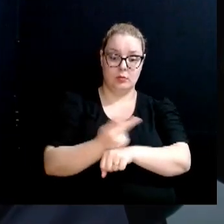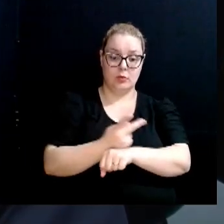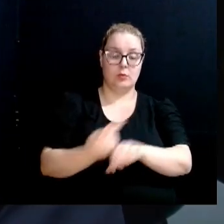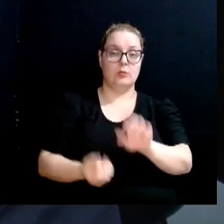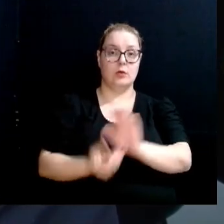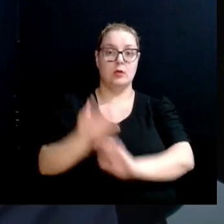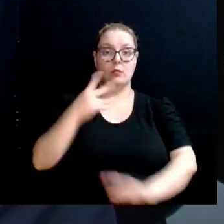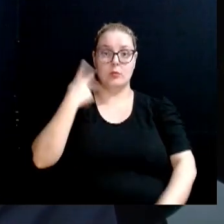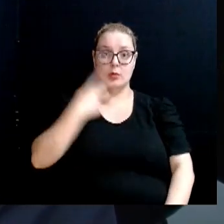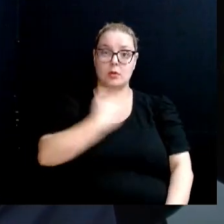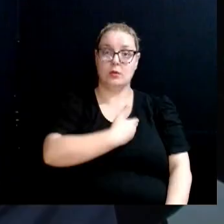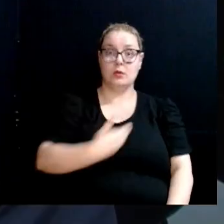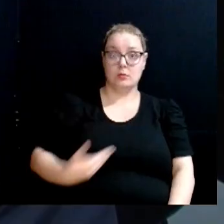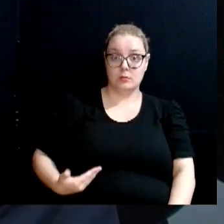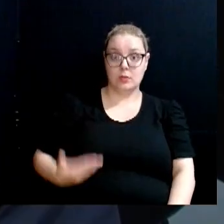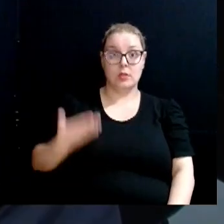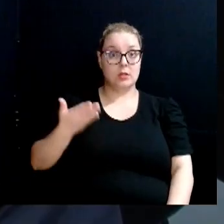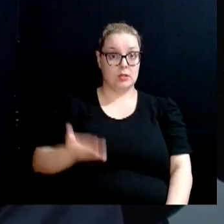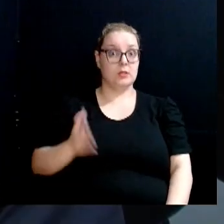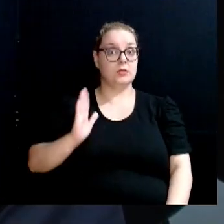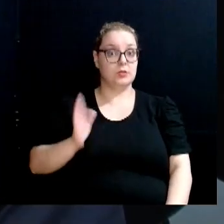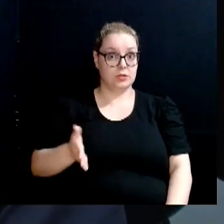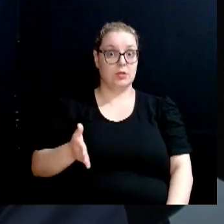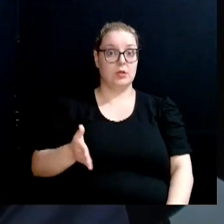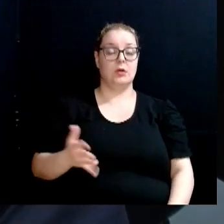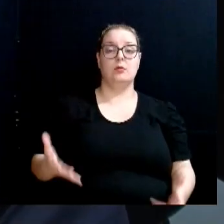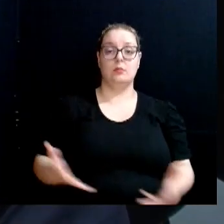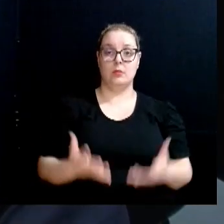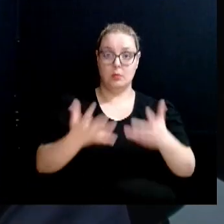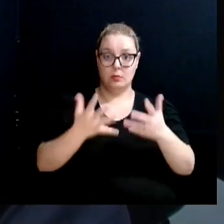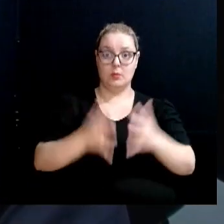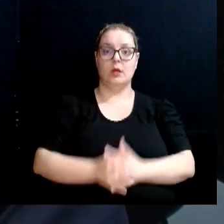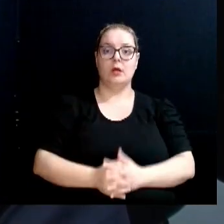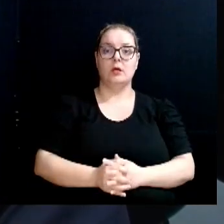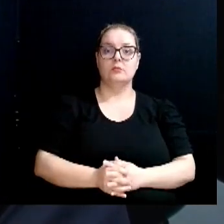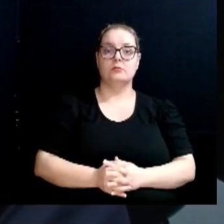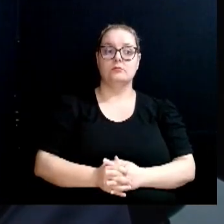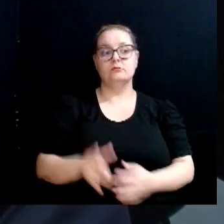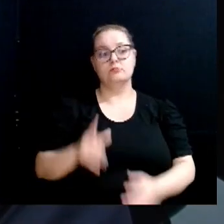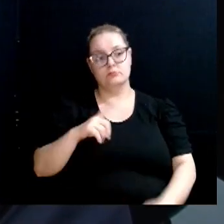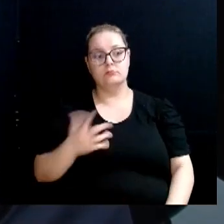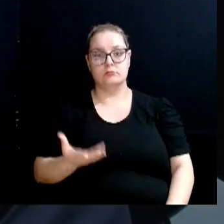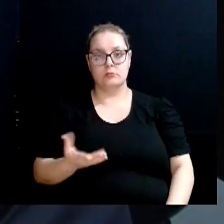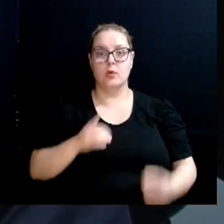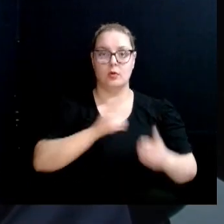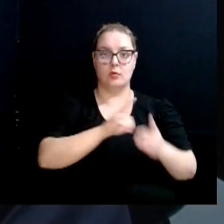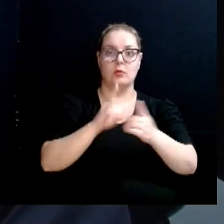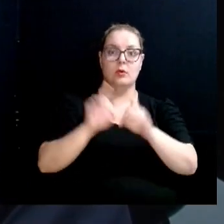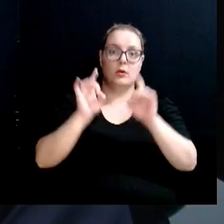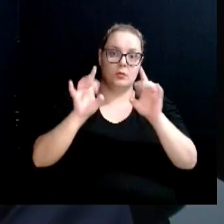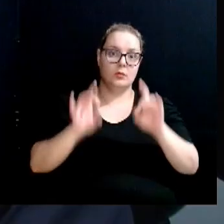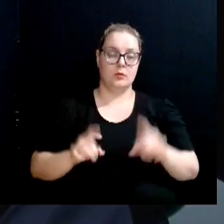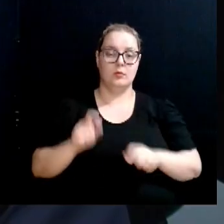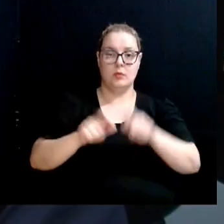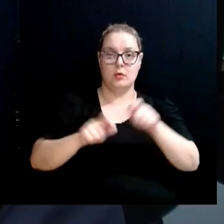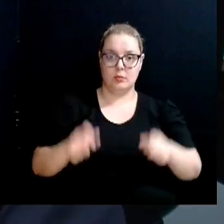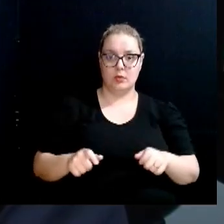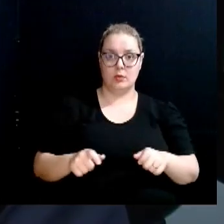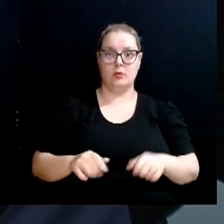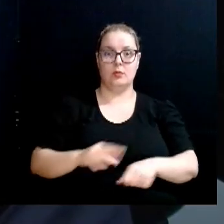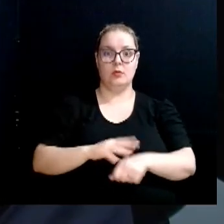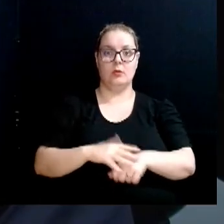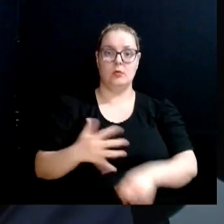né? E essa já é uma iniciativa de ter um atendimento específico para as pessoas com doença de Parkinson,